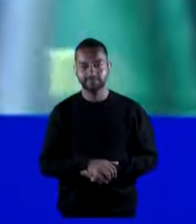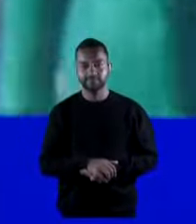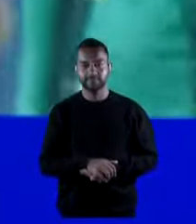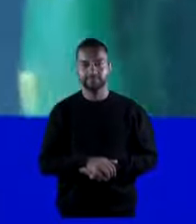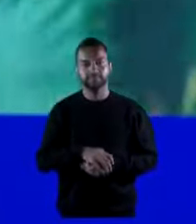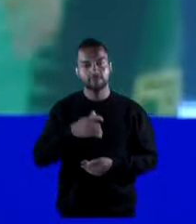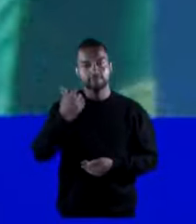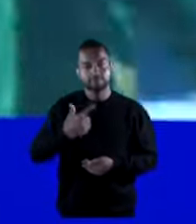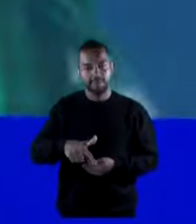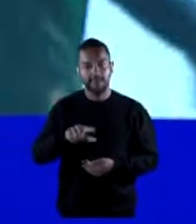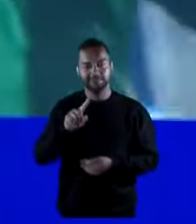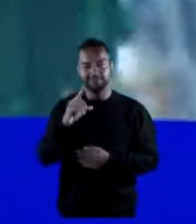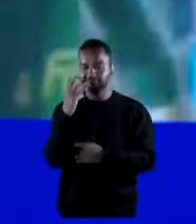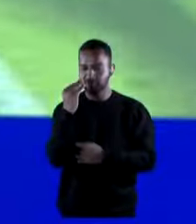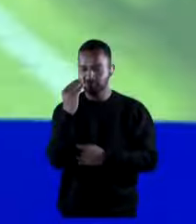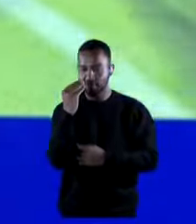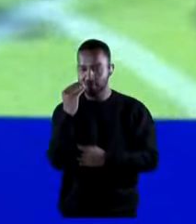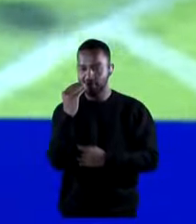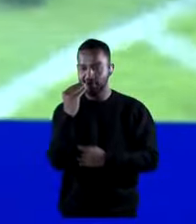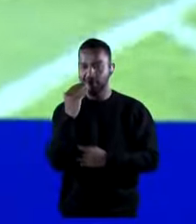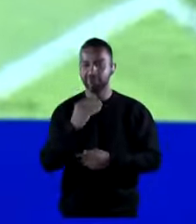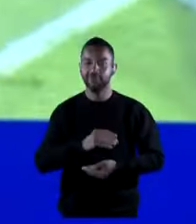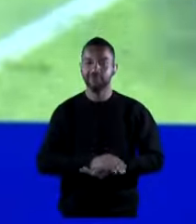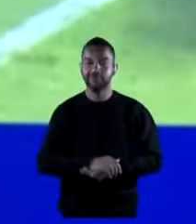Mais uma pose para foto.